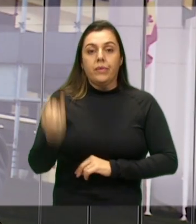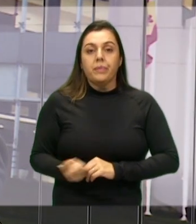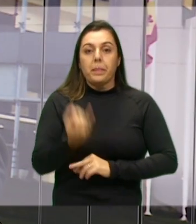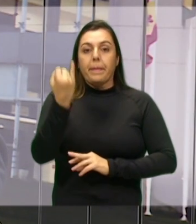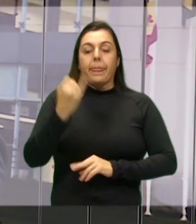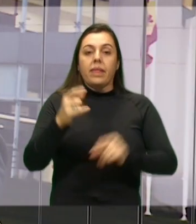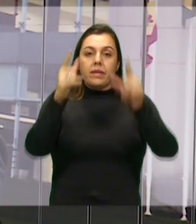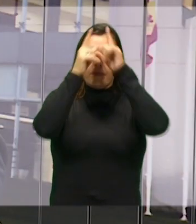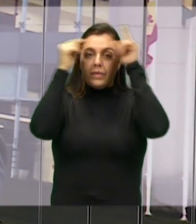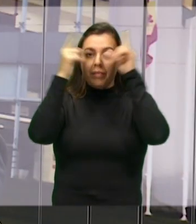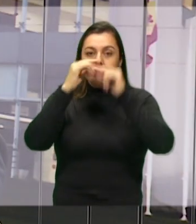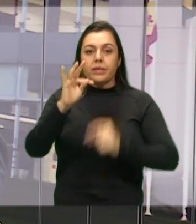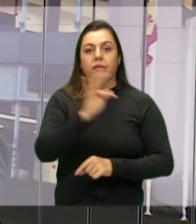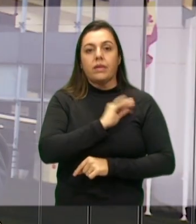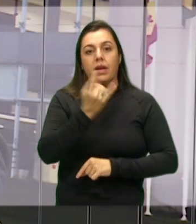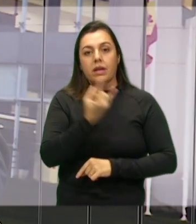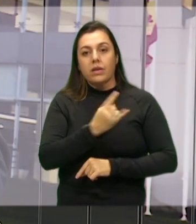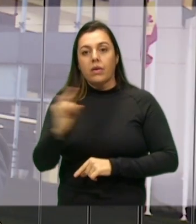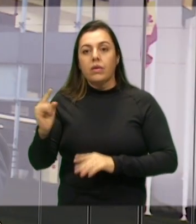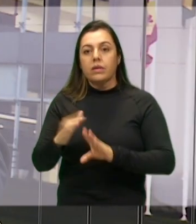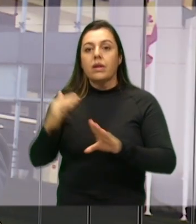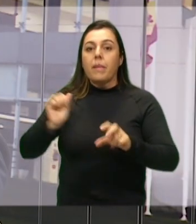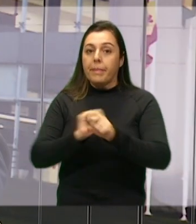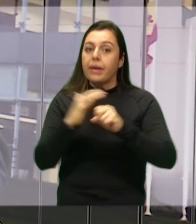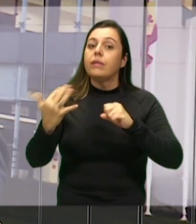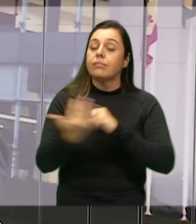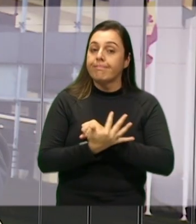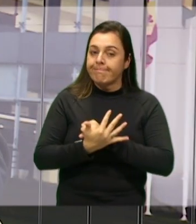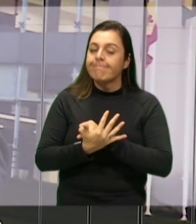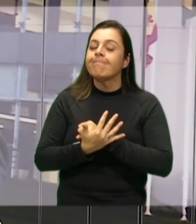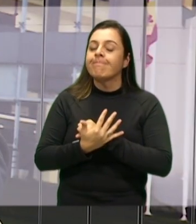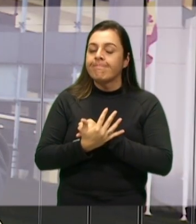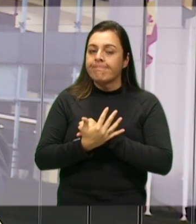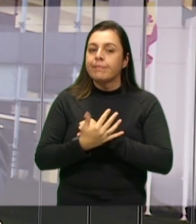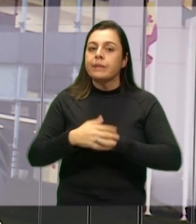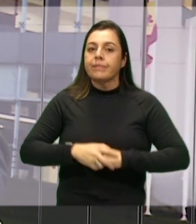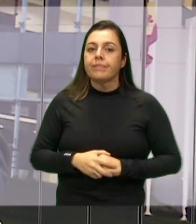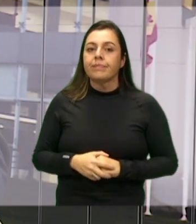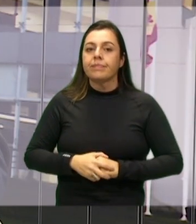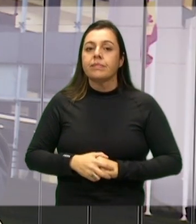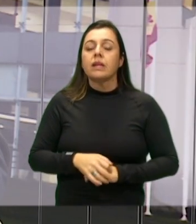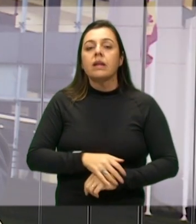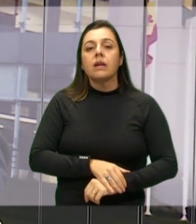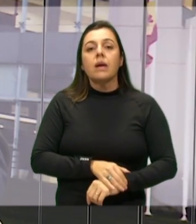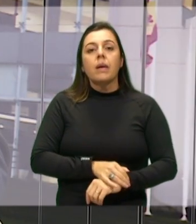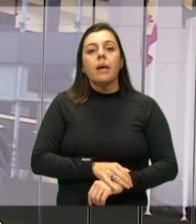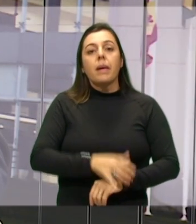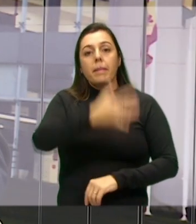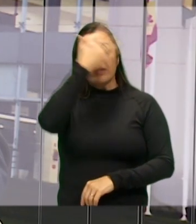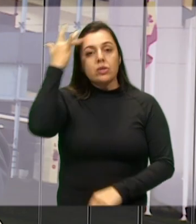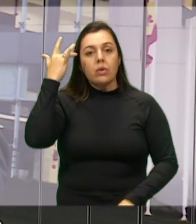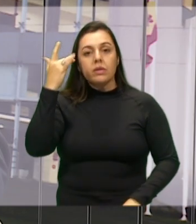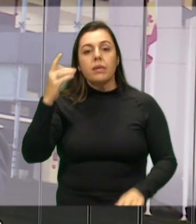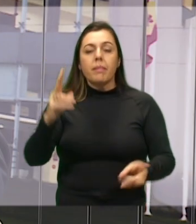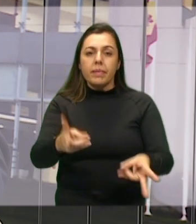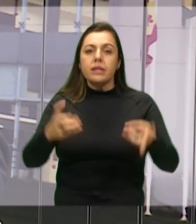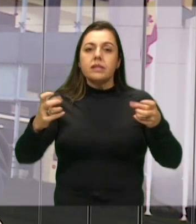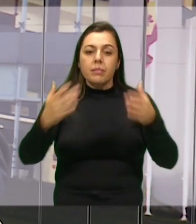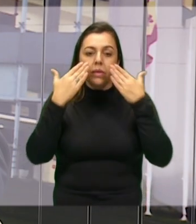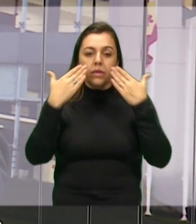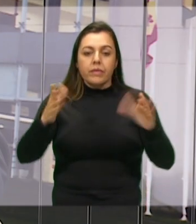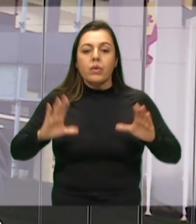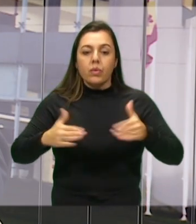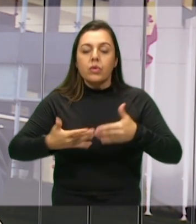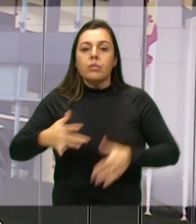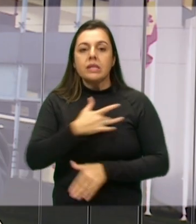do enfermeiro e de um técnico na última pandemia de Covid-19, né, da atualidade, que as pessoas perceberam que estava de frente lá a equipe